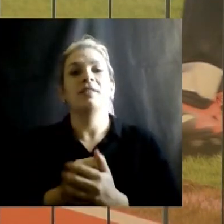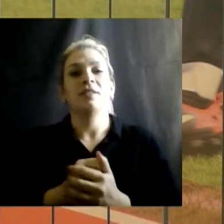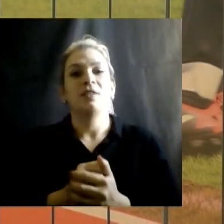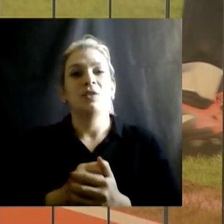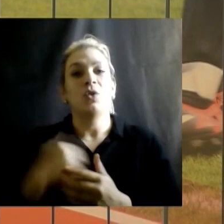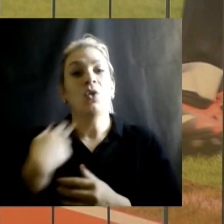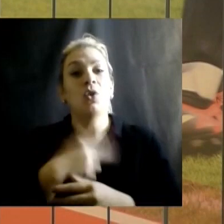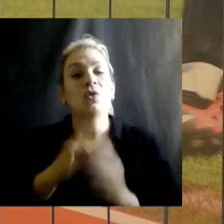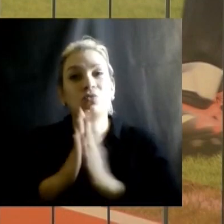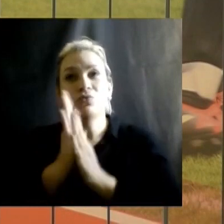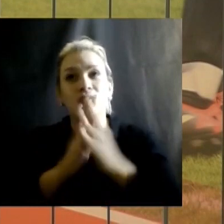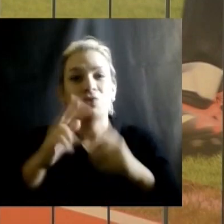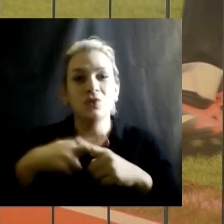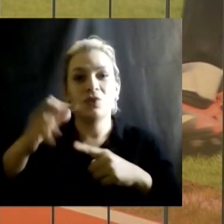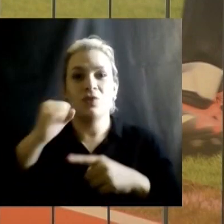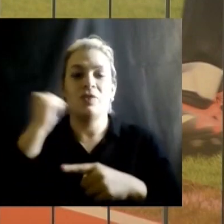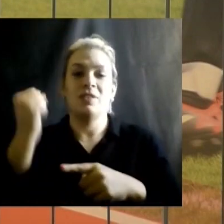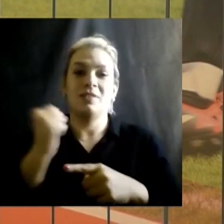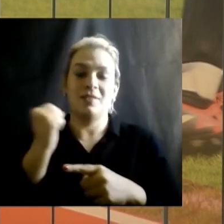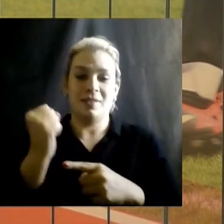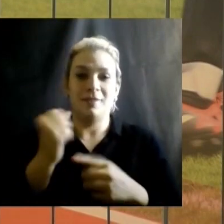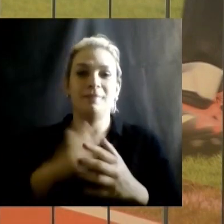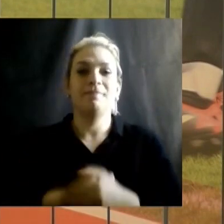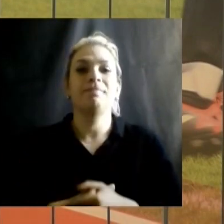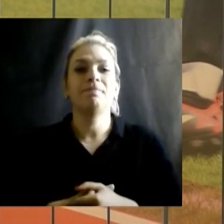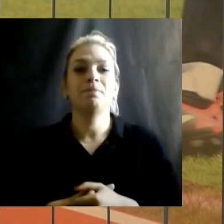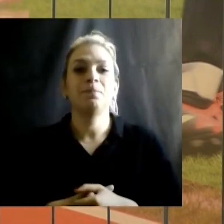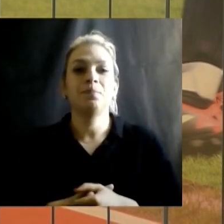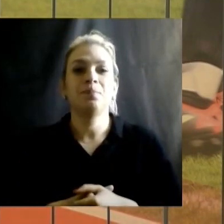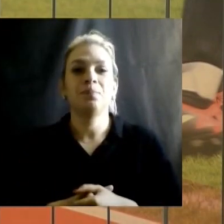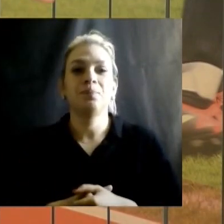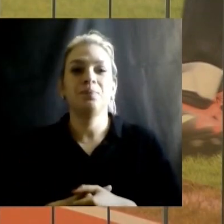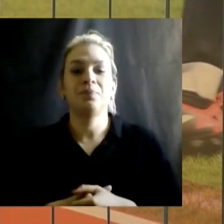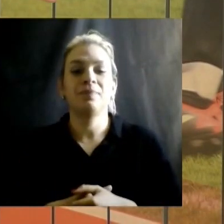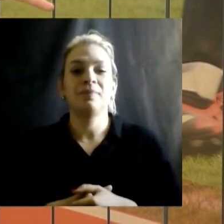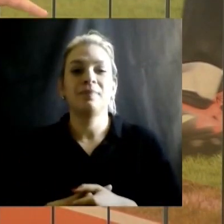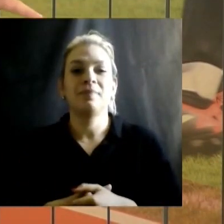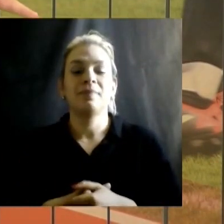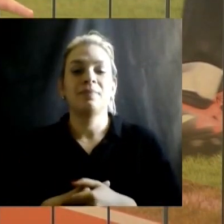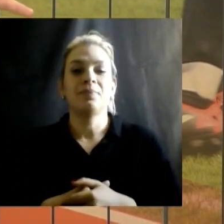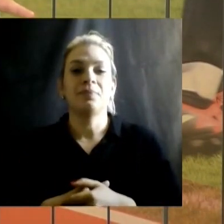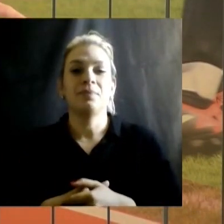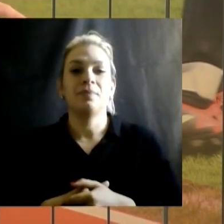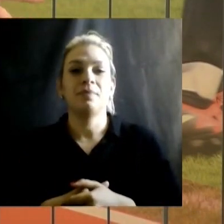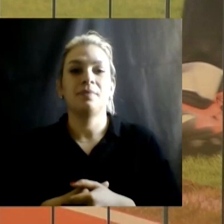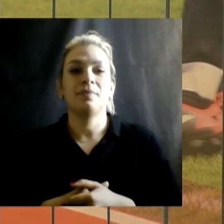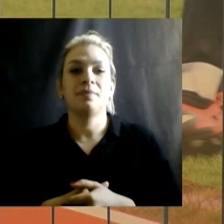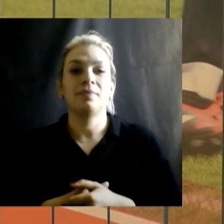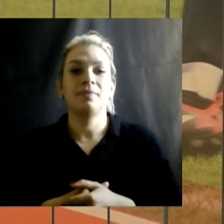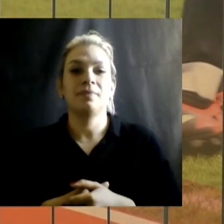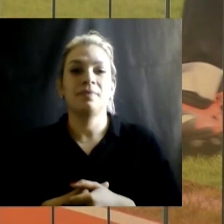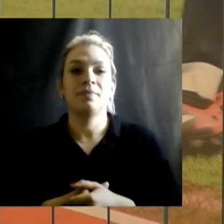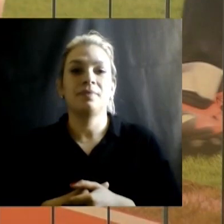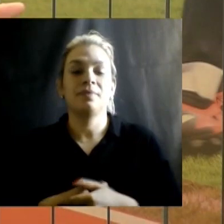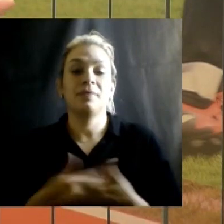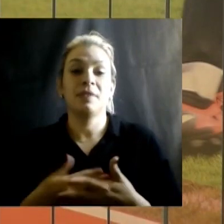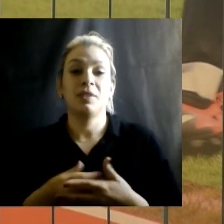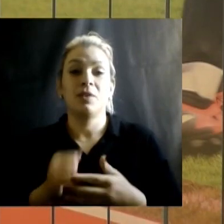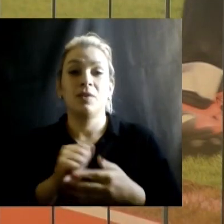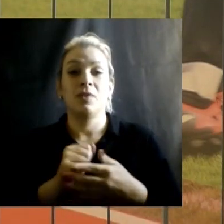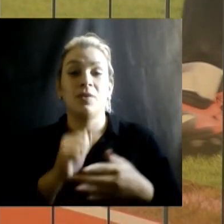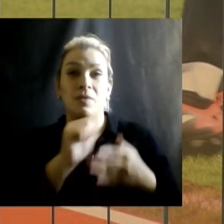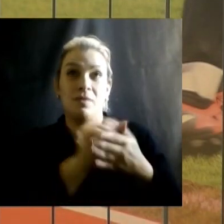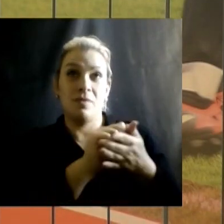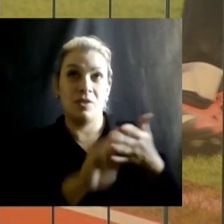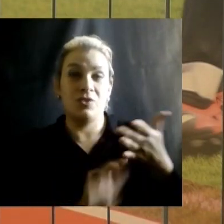Marfim e Noruega, que jogam daqui a pouco, às 2 horas da tarde. Então vamos com a agenda dos jogos de hoje, porque além deste